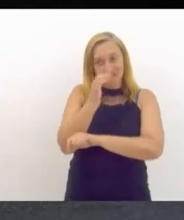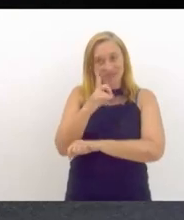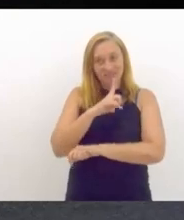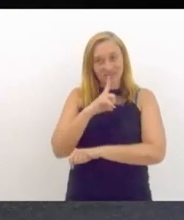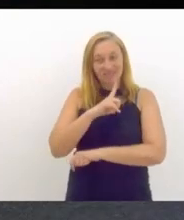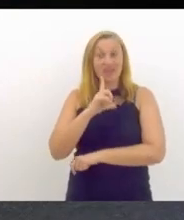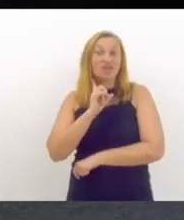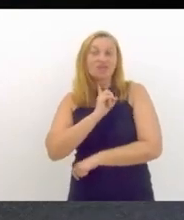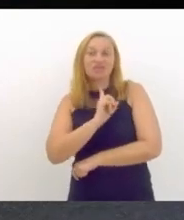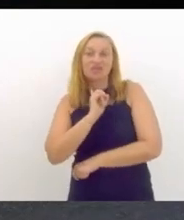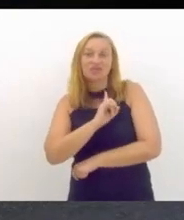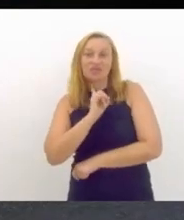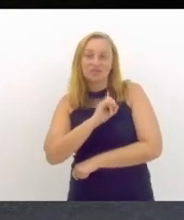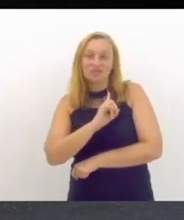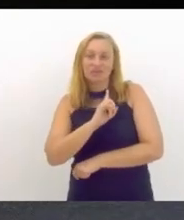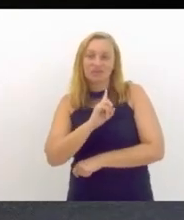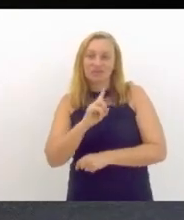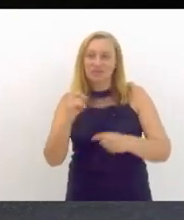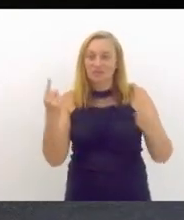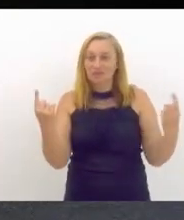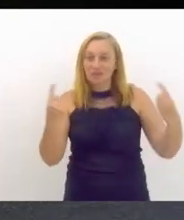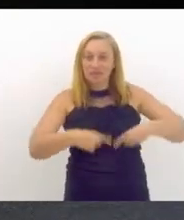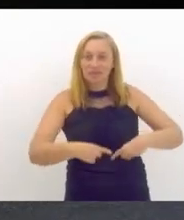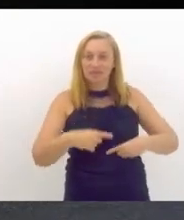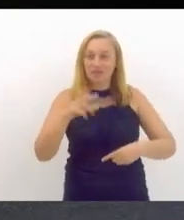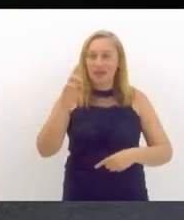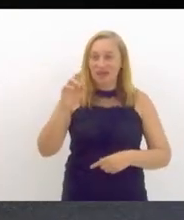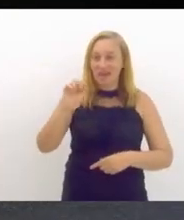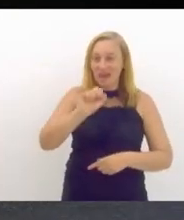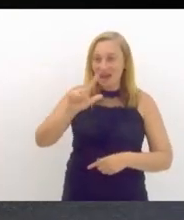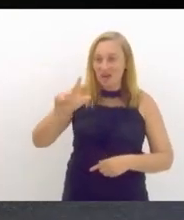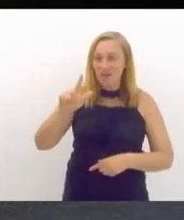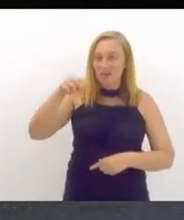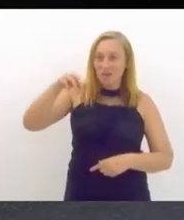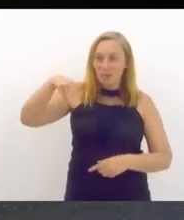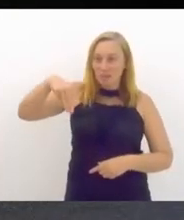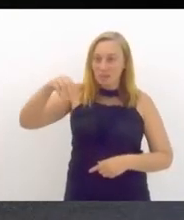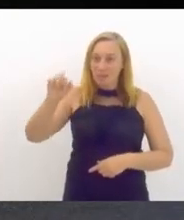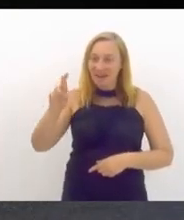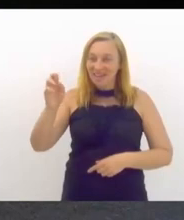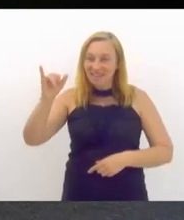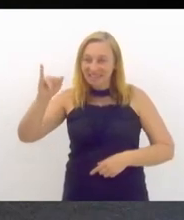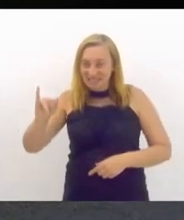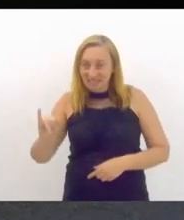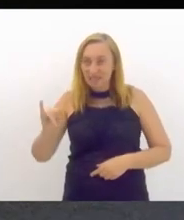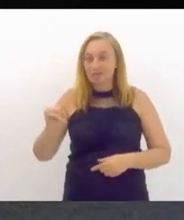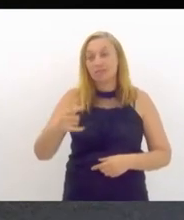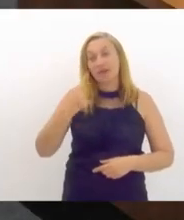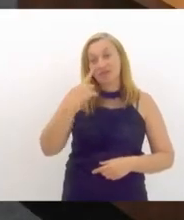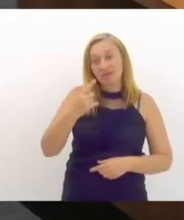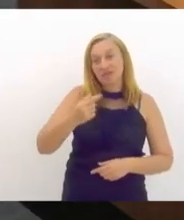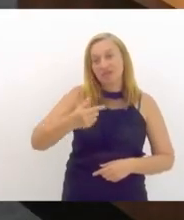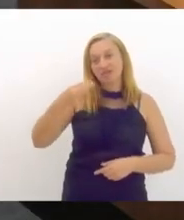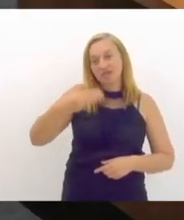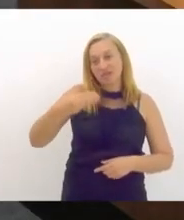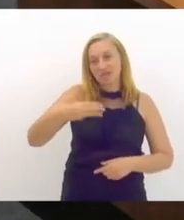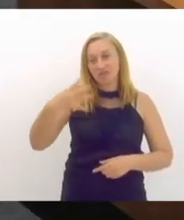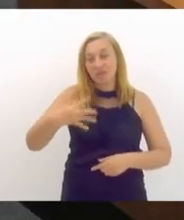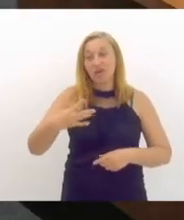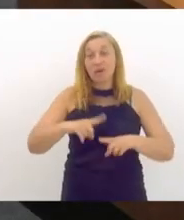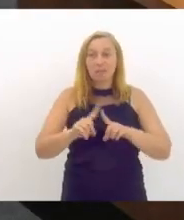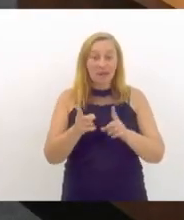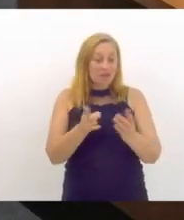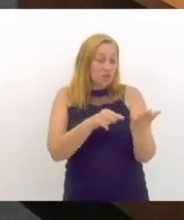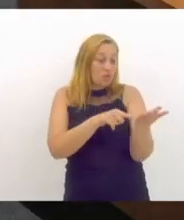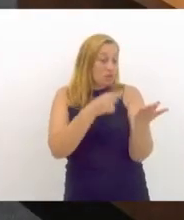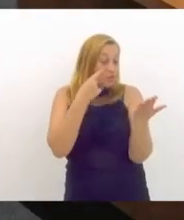o Flamengo jogasse com o Real Madrid para disputar o terceiro e quarto lugar. Mas vai acabar o primeiro tempo, já